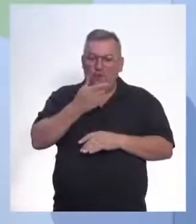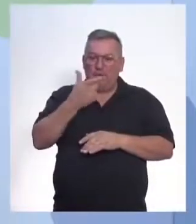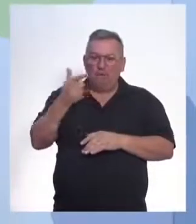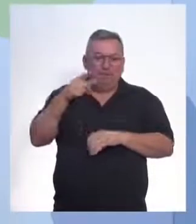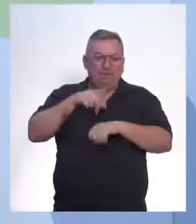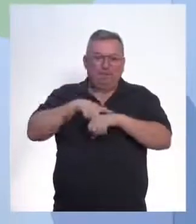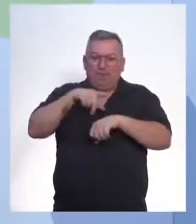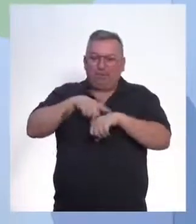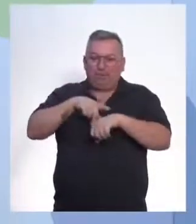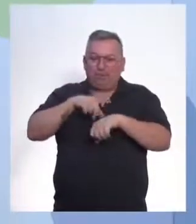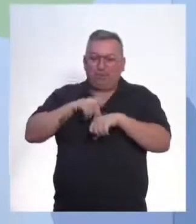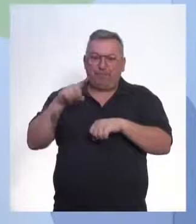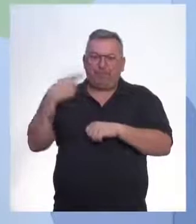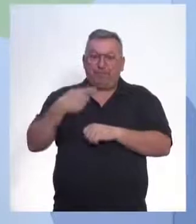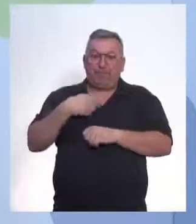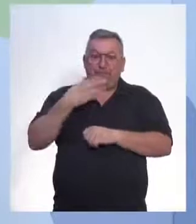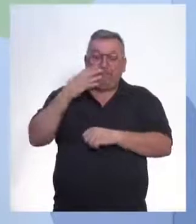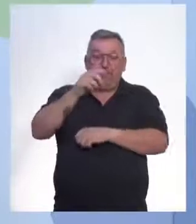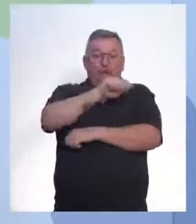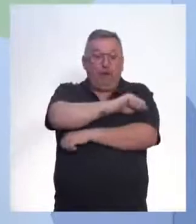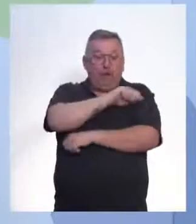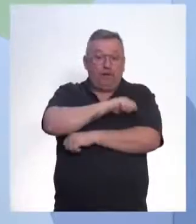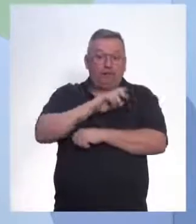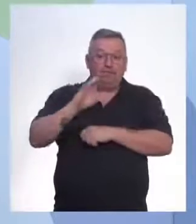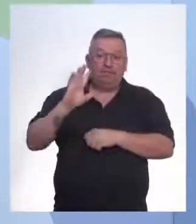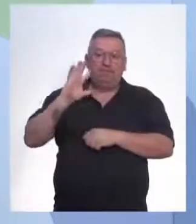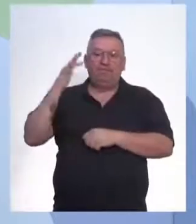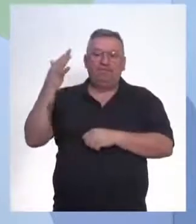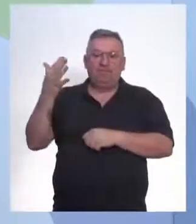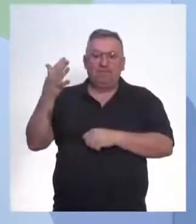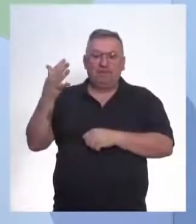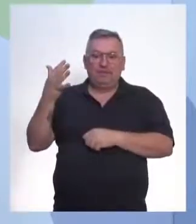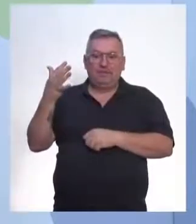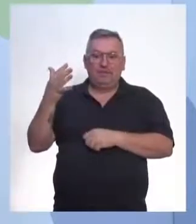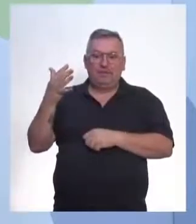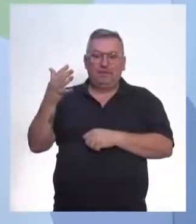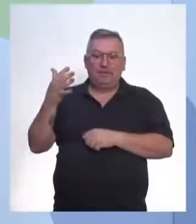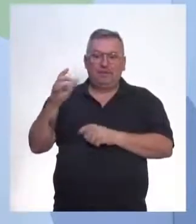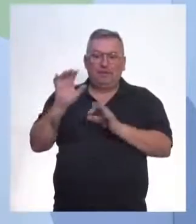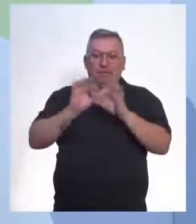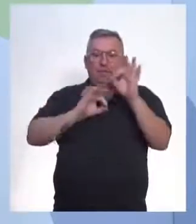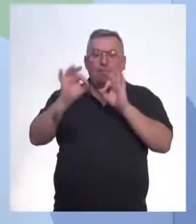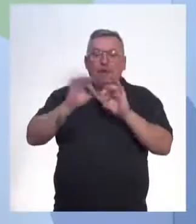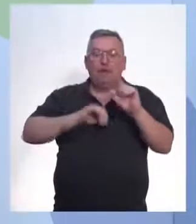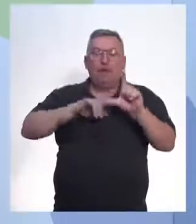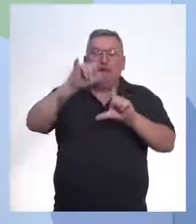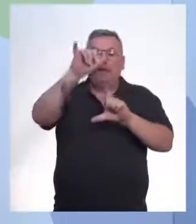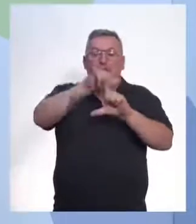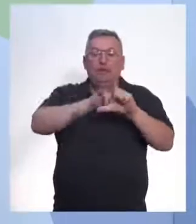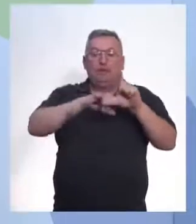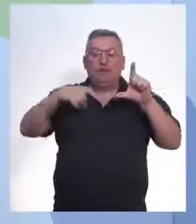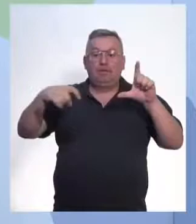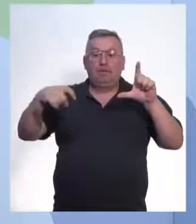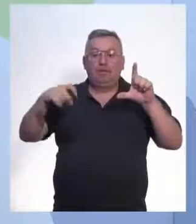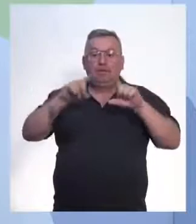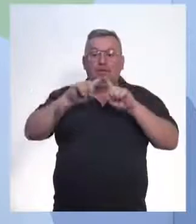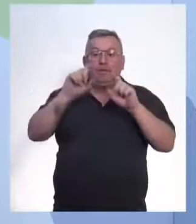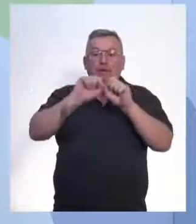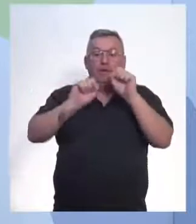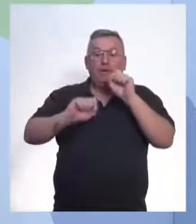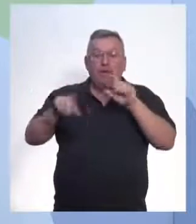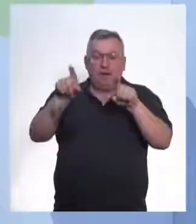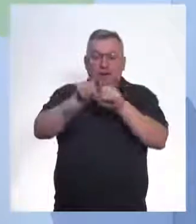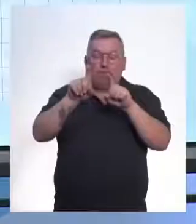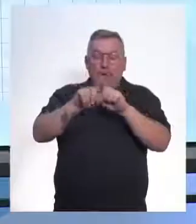dado tempo, né? Nós pedimos para os alunos resolverem, né? Montarem principalmente o gráfico, né? Mas fazerem a